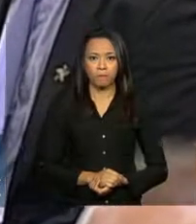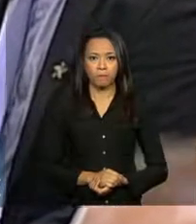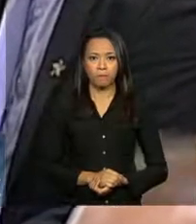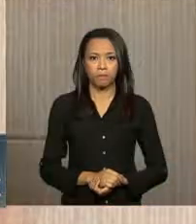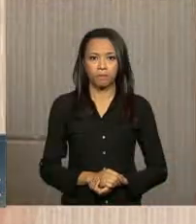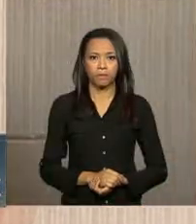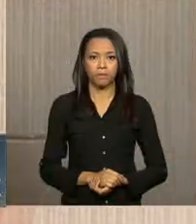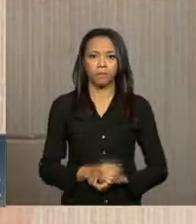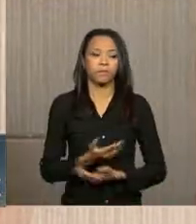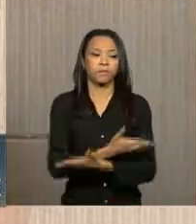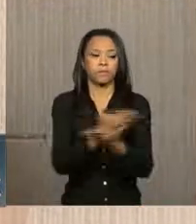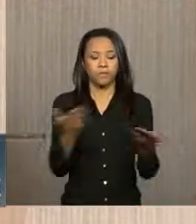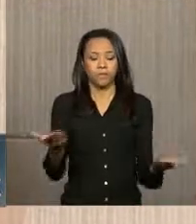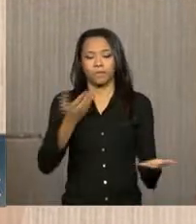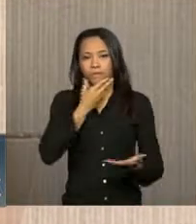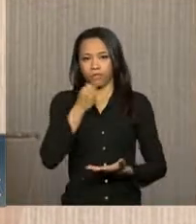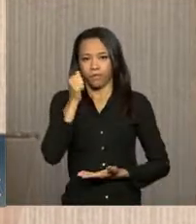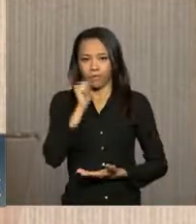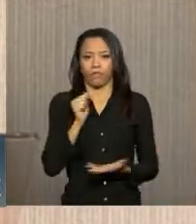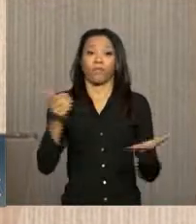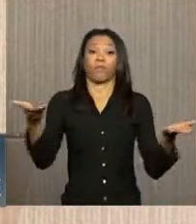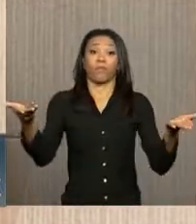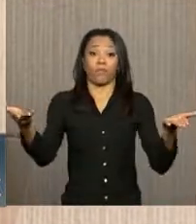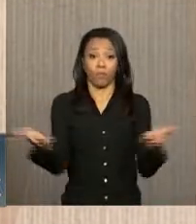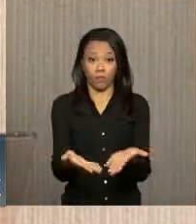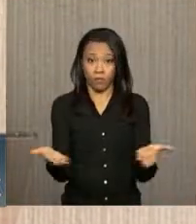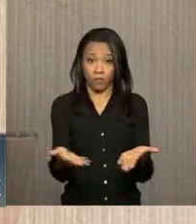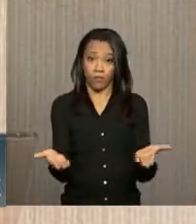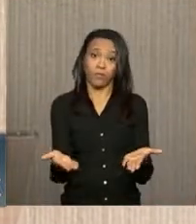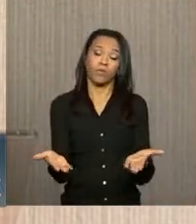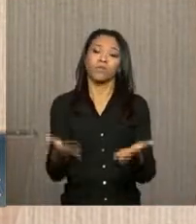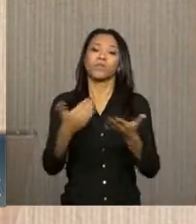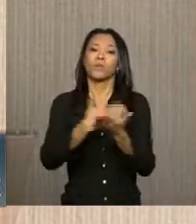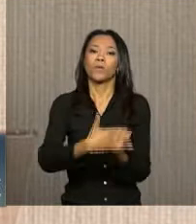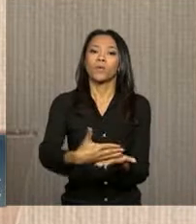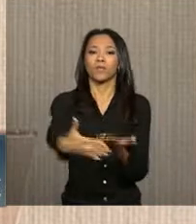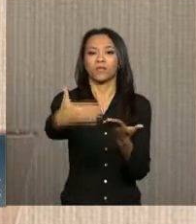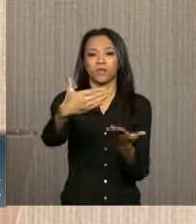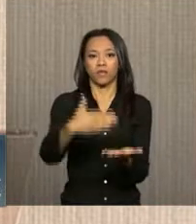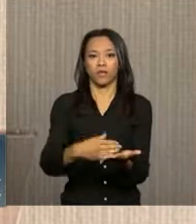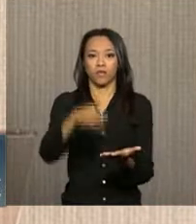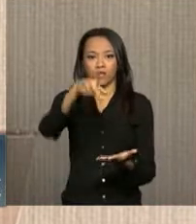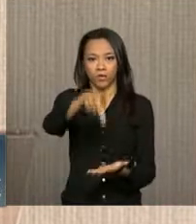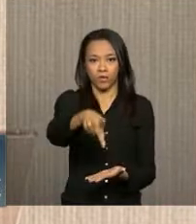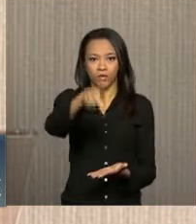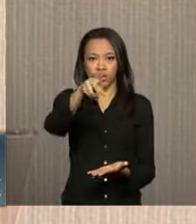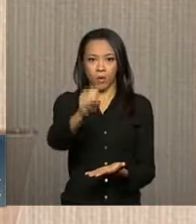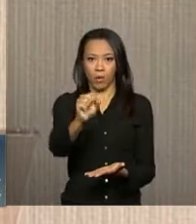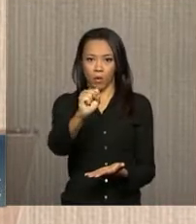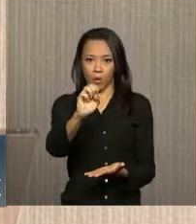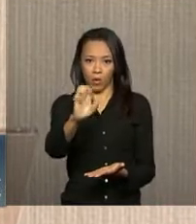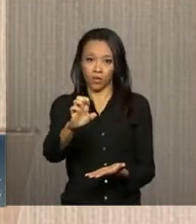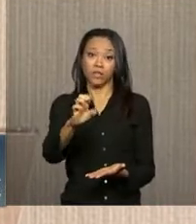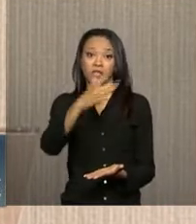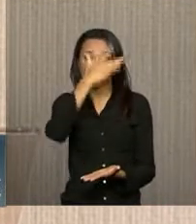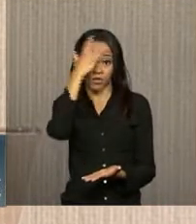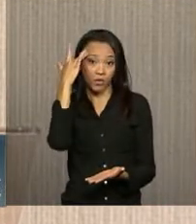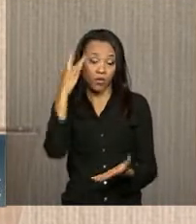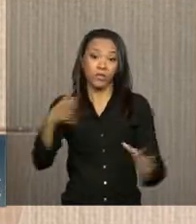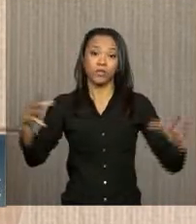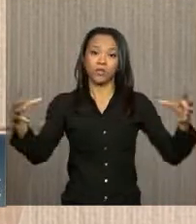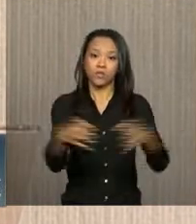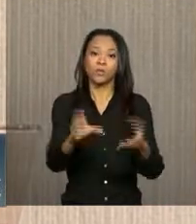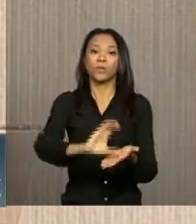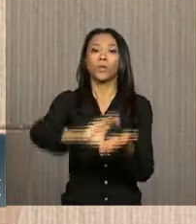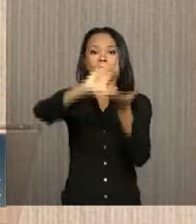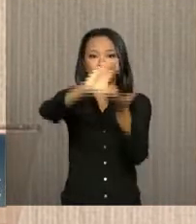senhoras e senhores neste momento iniciamos o ato de posse dos membros do conselho nacional dos direitos da criança e